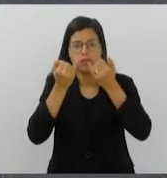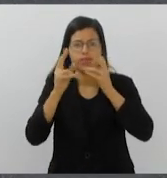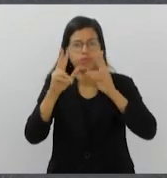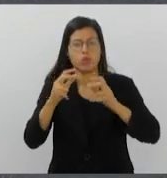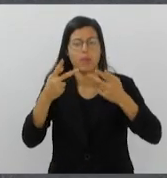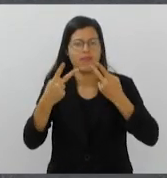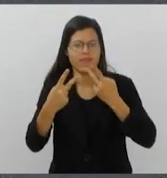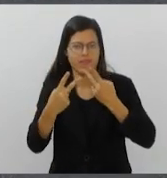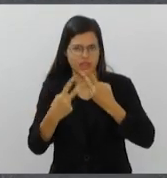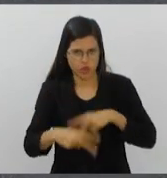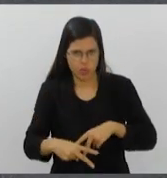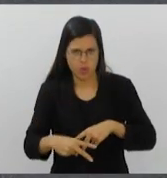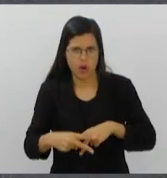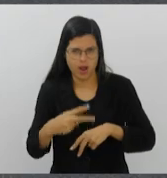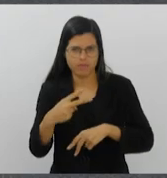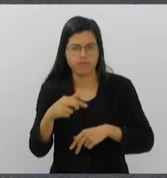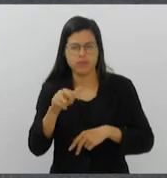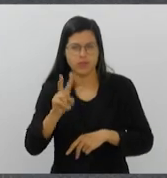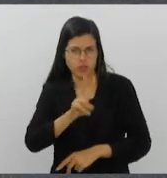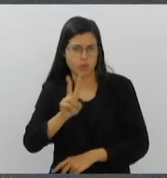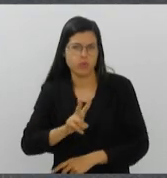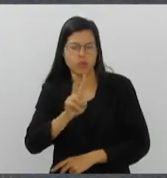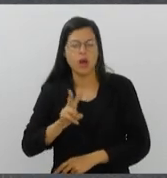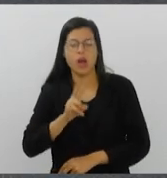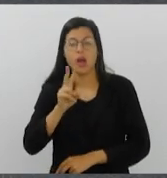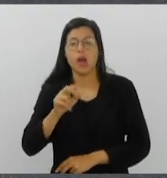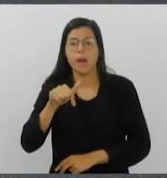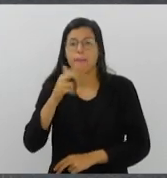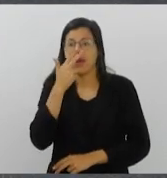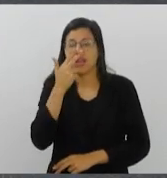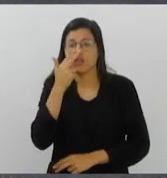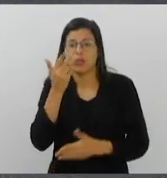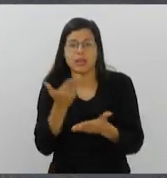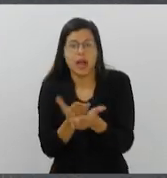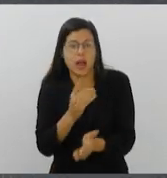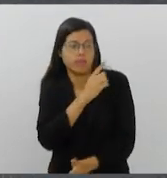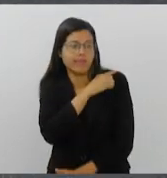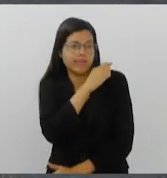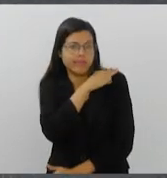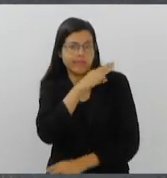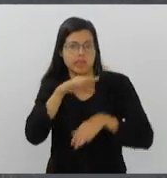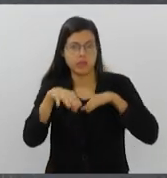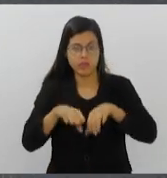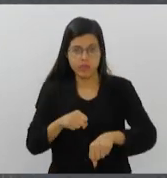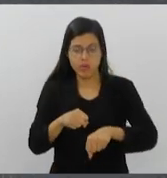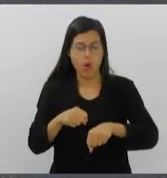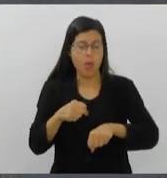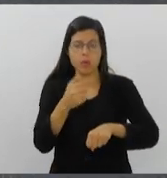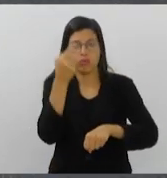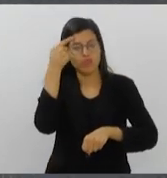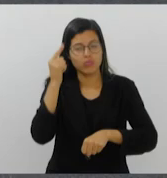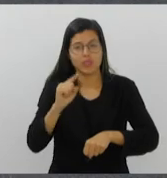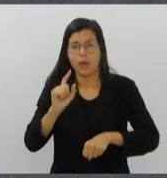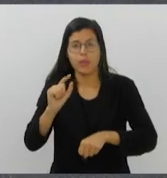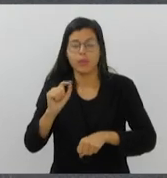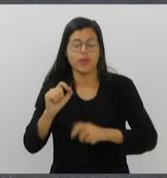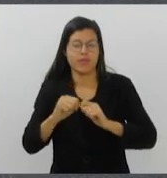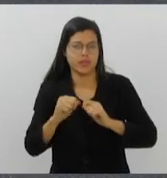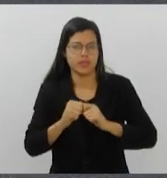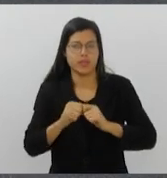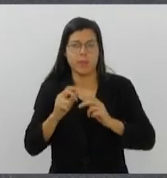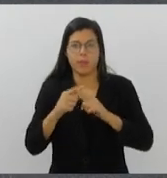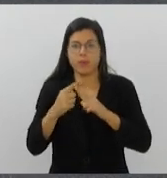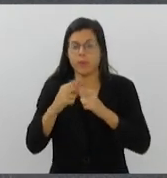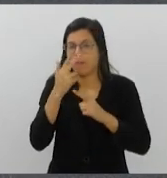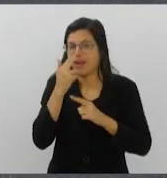quando você acabe o ensino médio, há um grande vácuo da sua vida, porque essa vaga da universidade não é nossa. Então, os